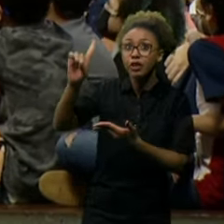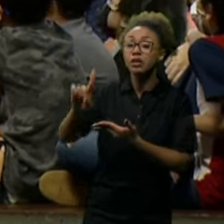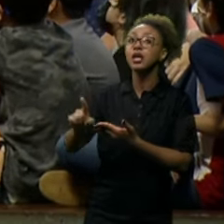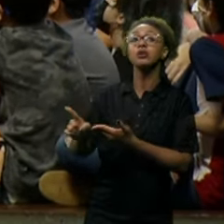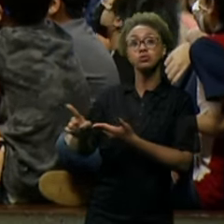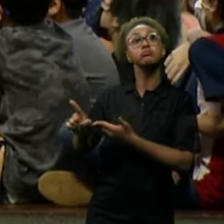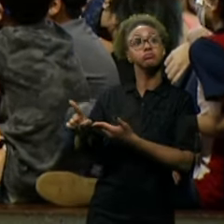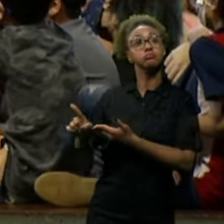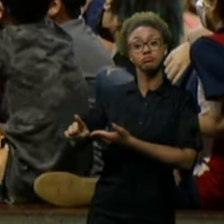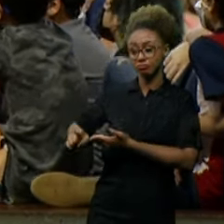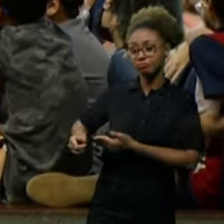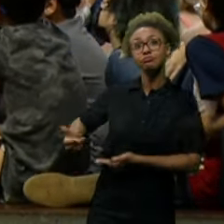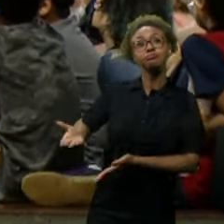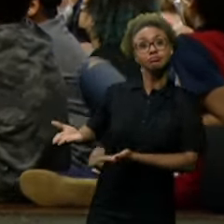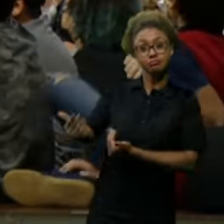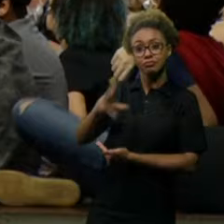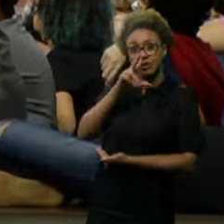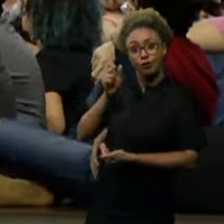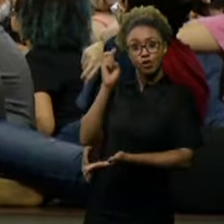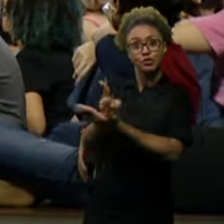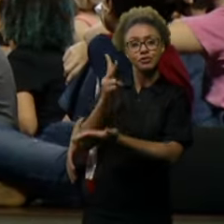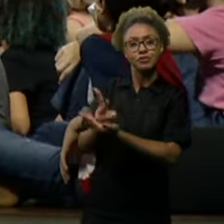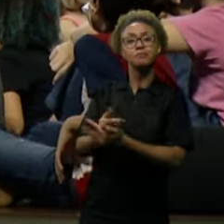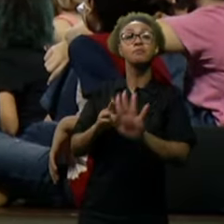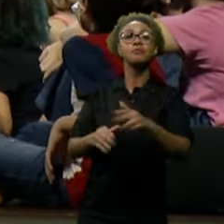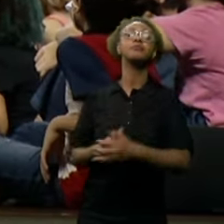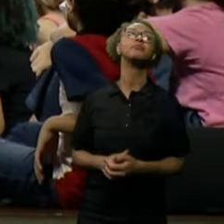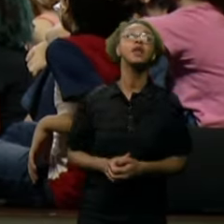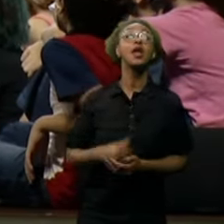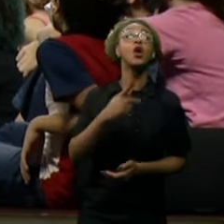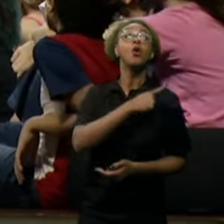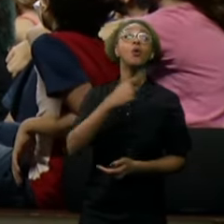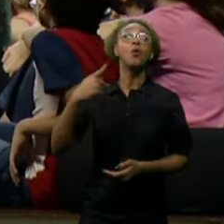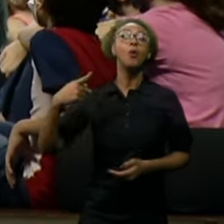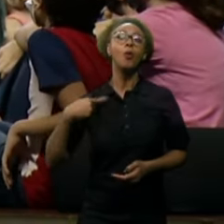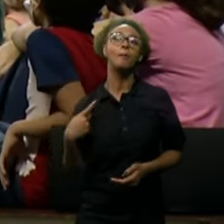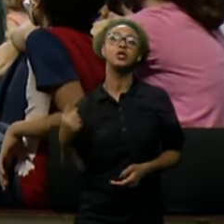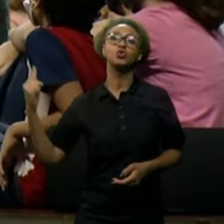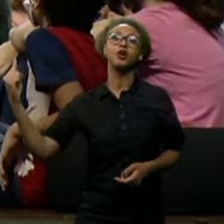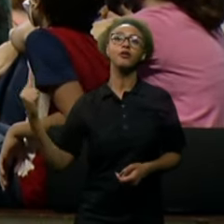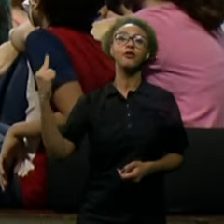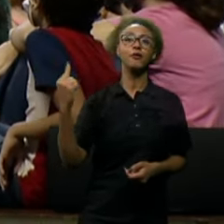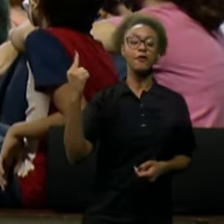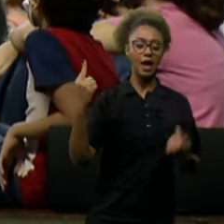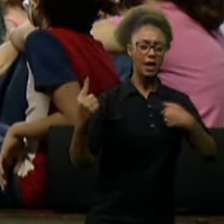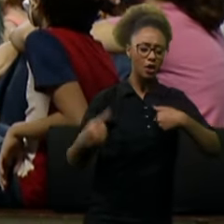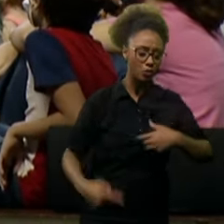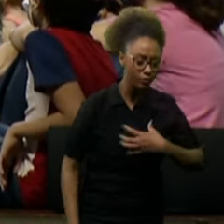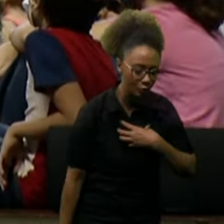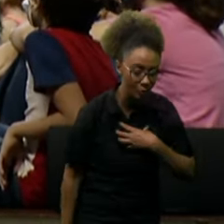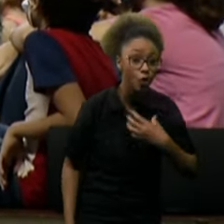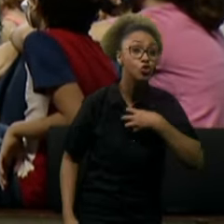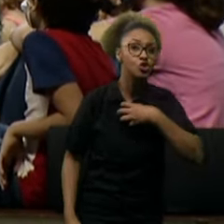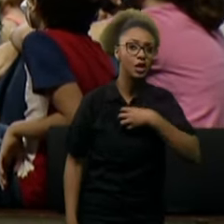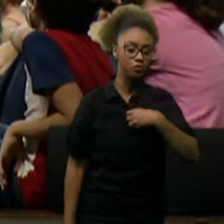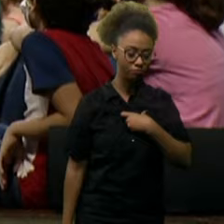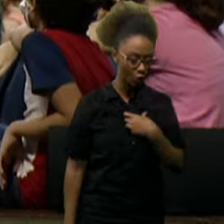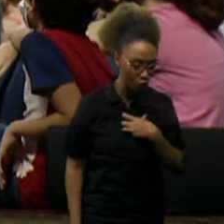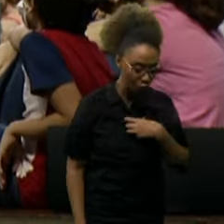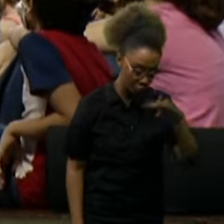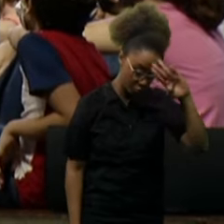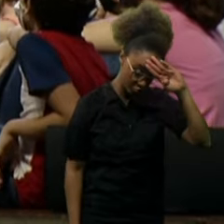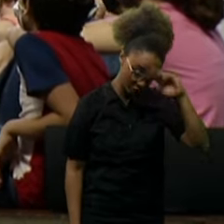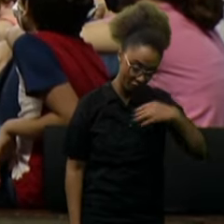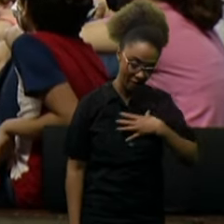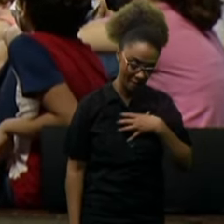e pula ele três cadeiras tô eu assim a baixada ele diz olha para mim gente